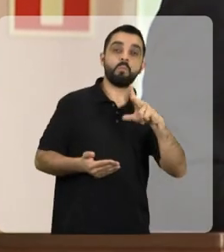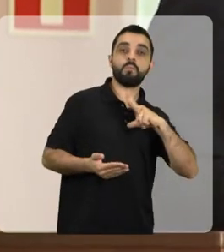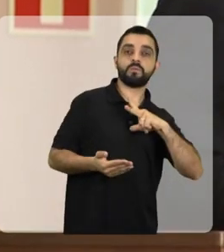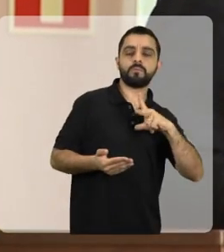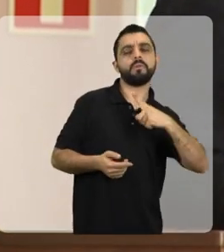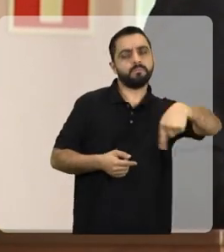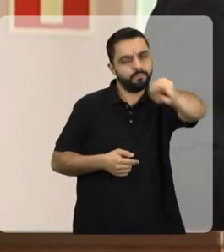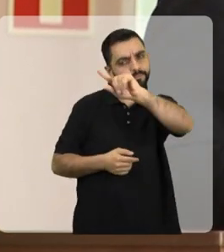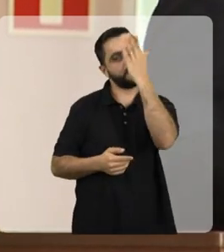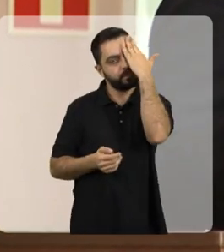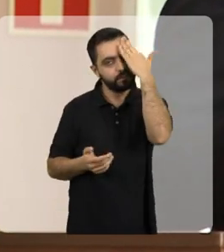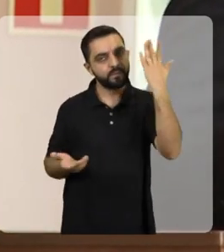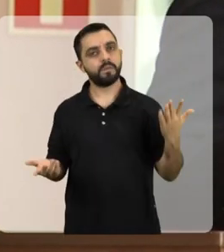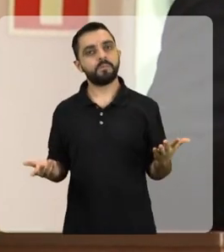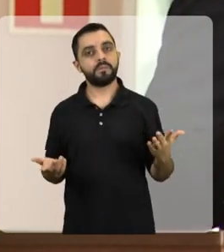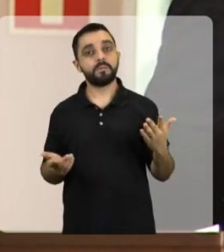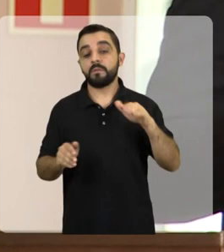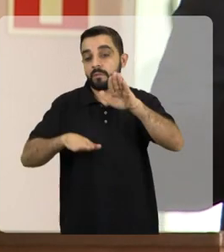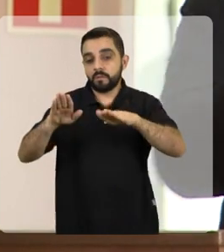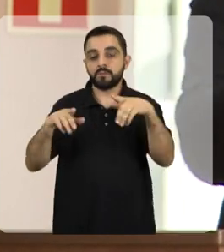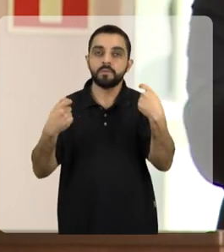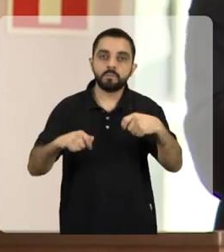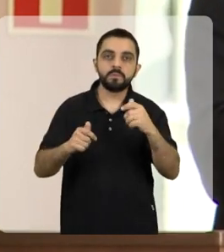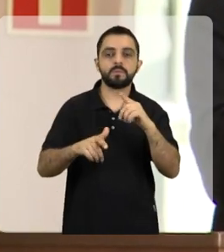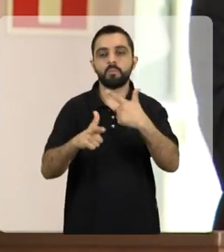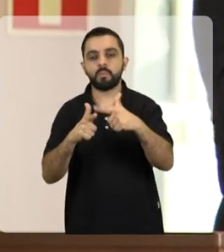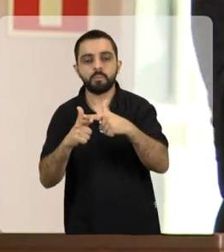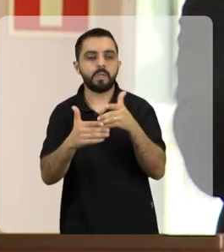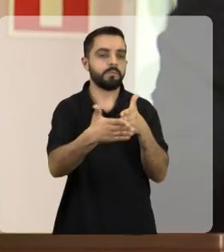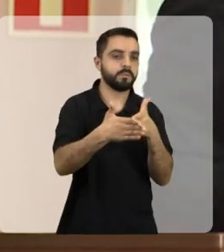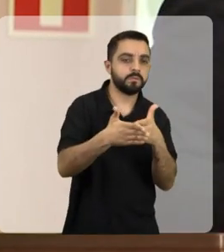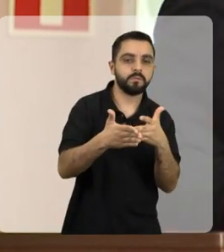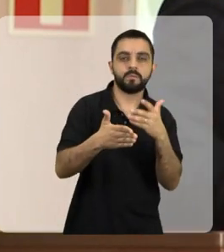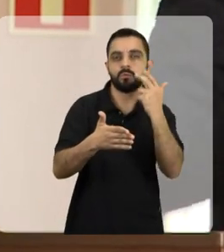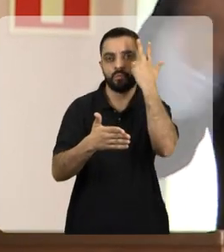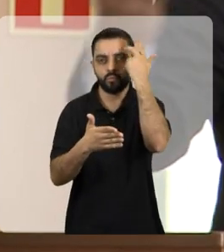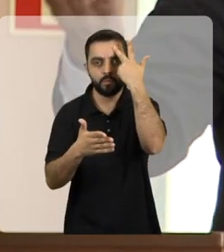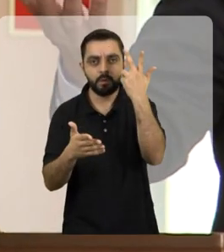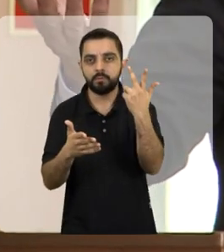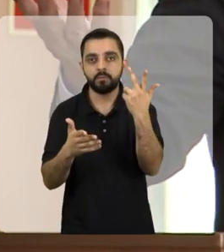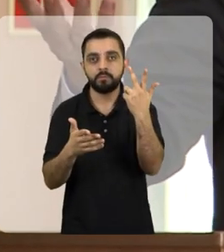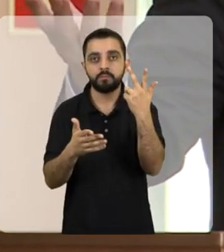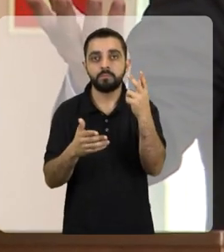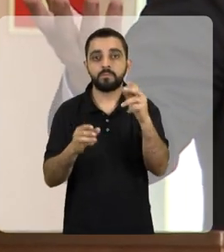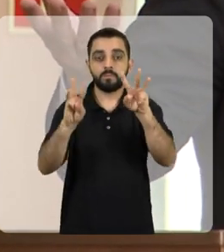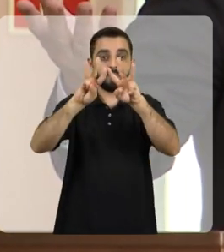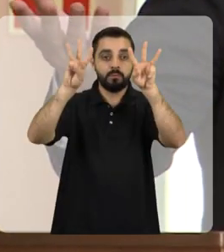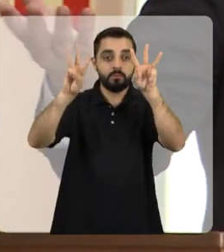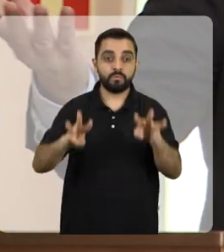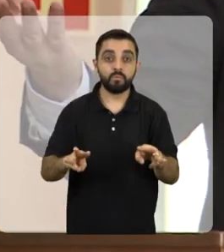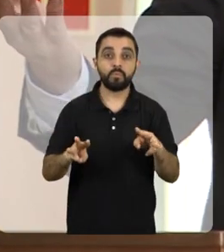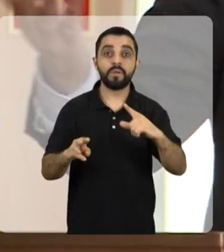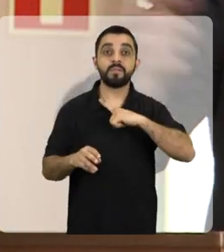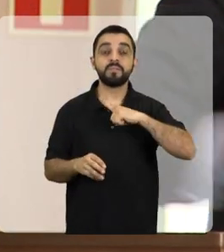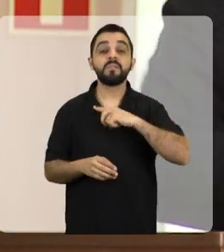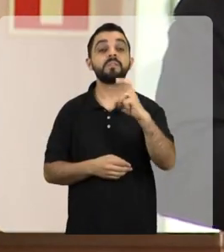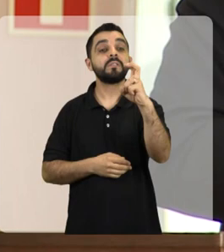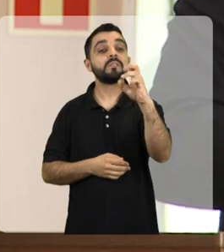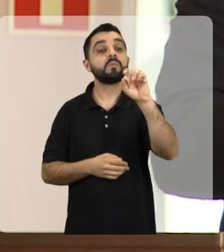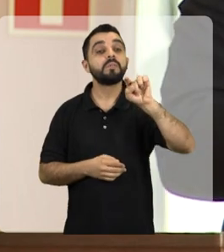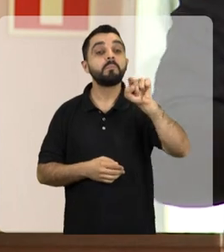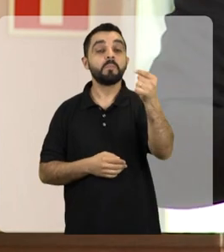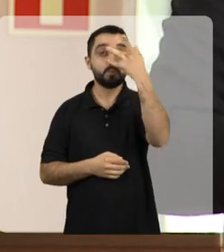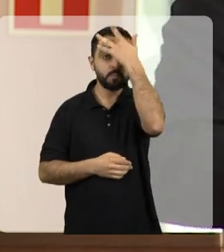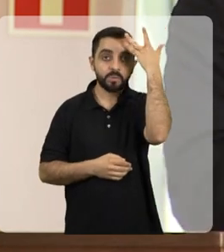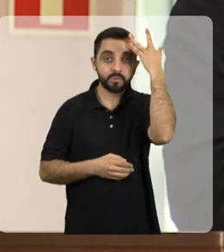sabem disso, ocasionalmente podem ter problemas e pontos fora da curva. A Universidade Federal do Paraná é uma comunidade de mais de 50 mil